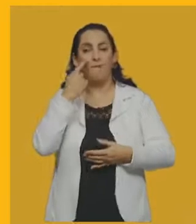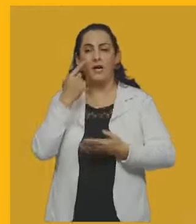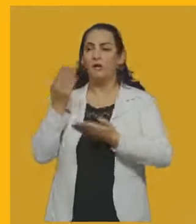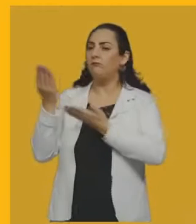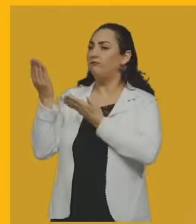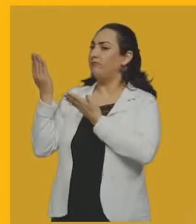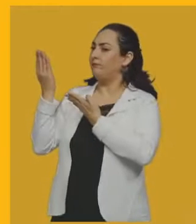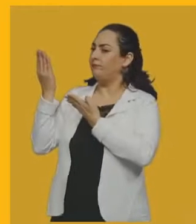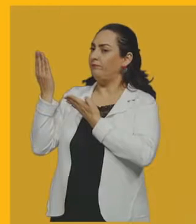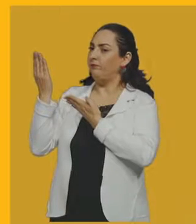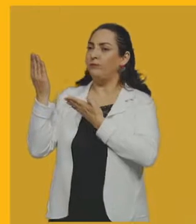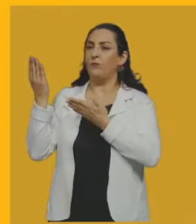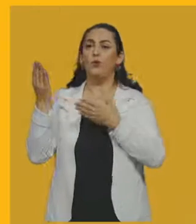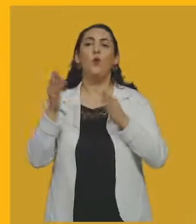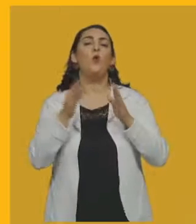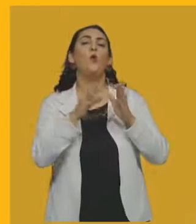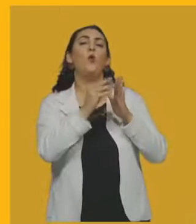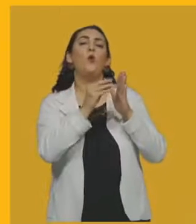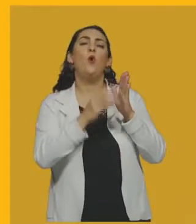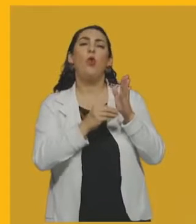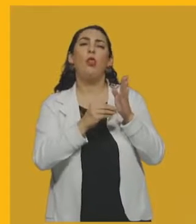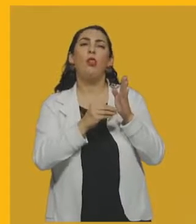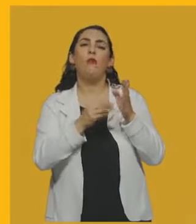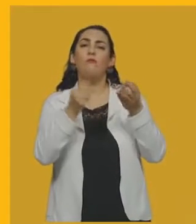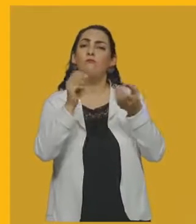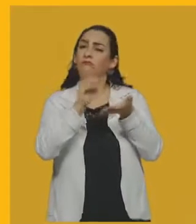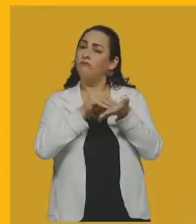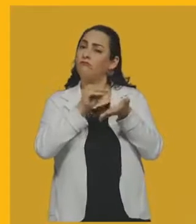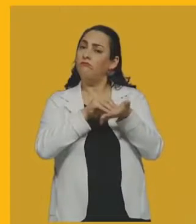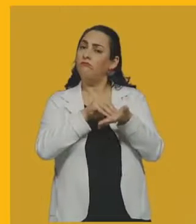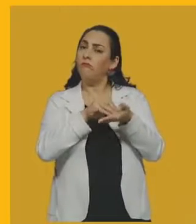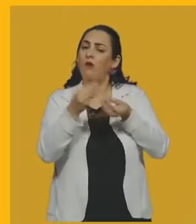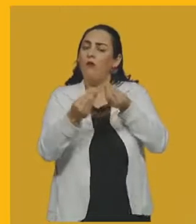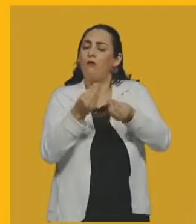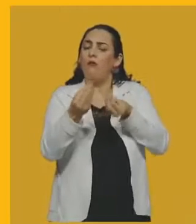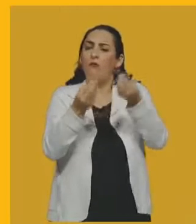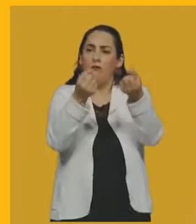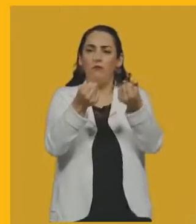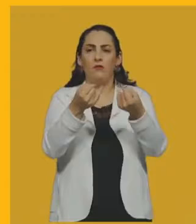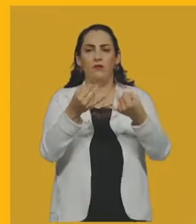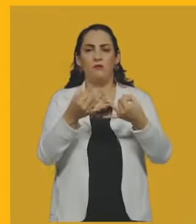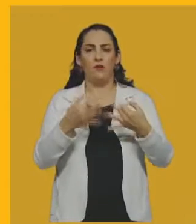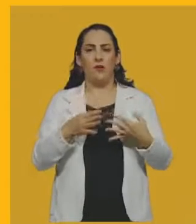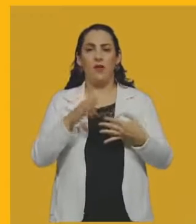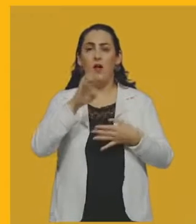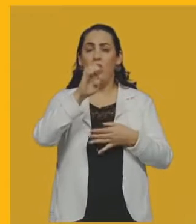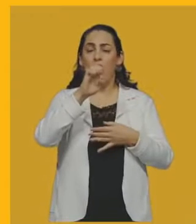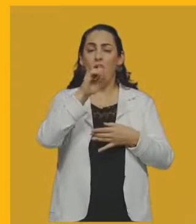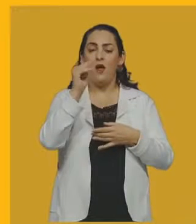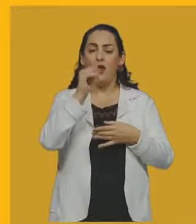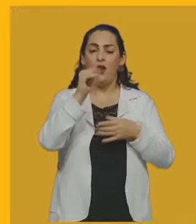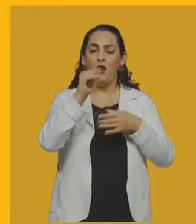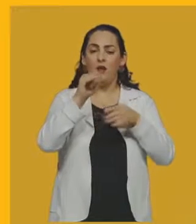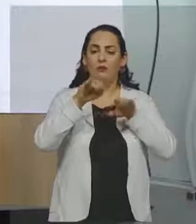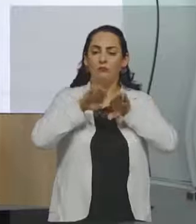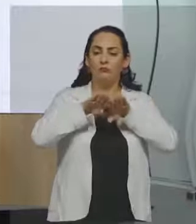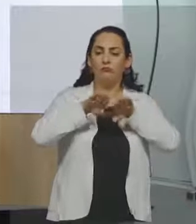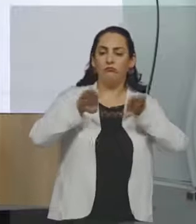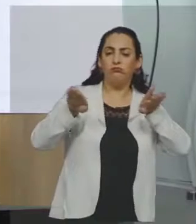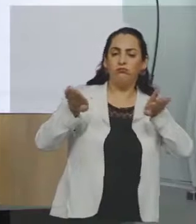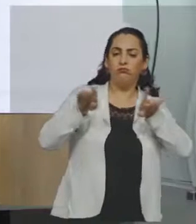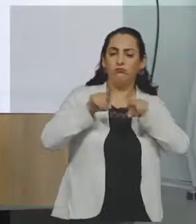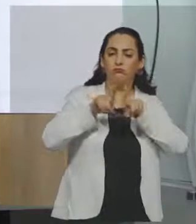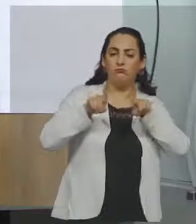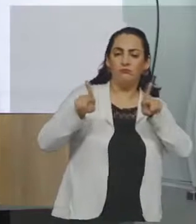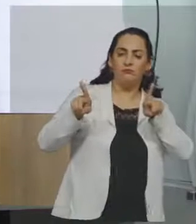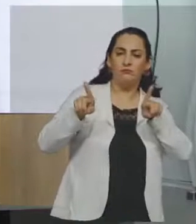o modelo atômico de Thomson, ele não explicava como os elétrons não sofriam repulsão entre o átomo. Imagine vocês